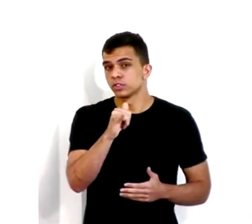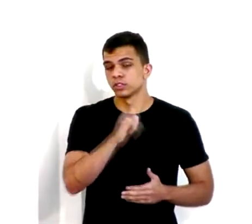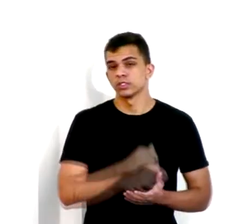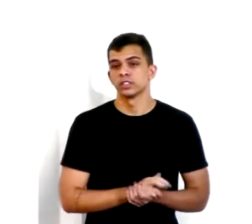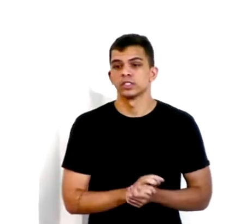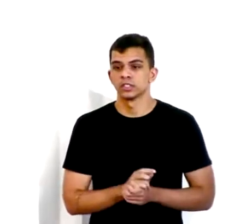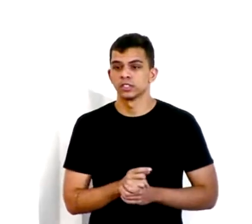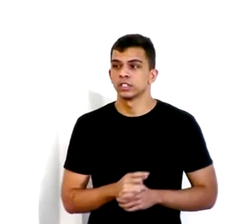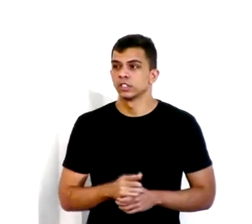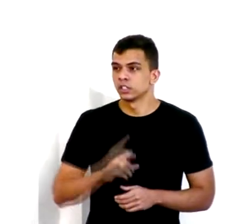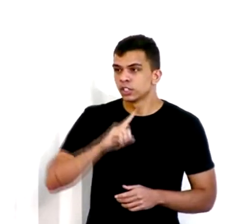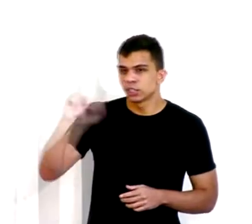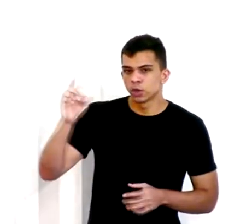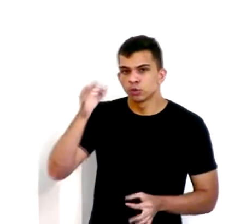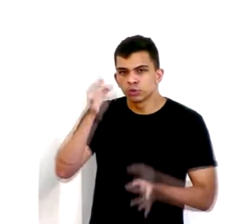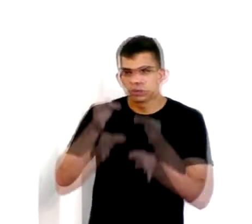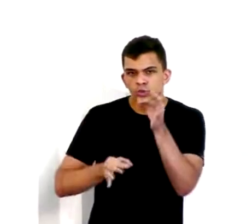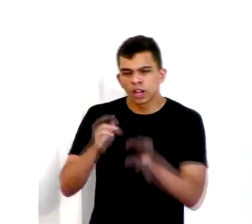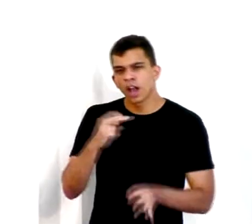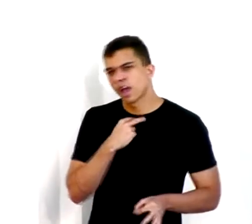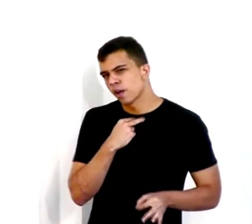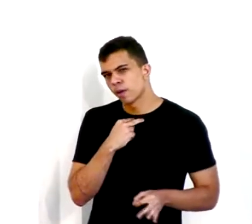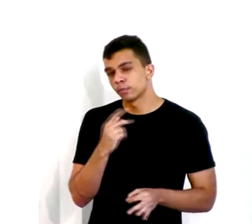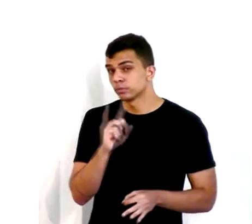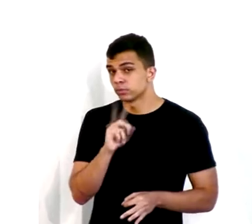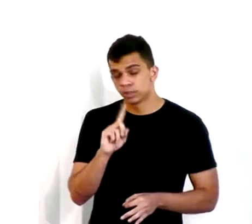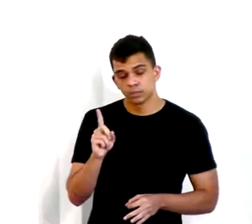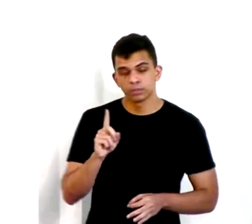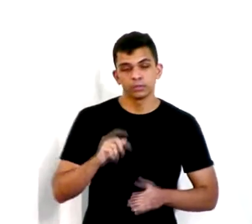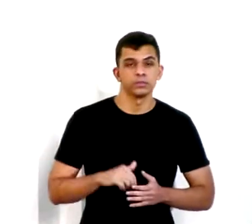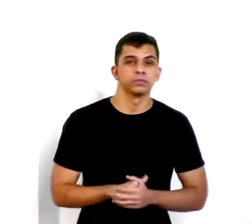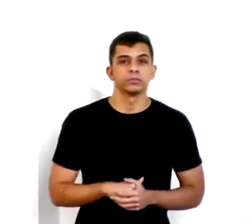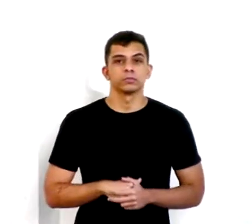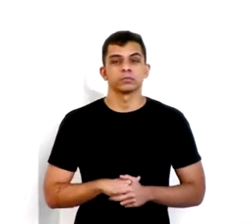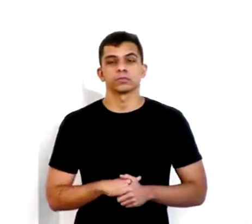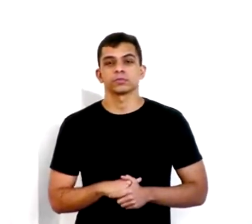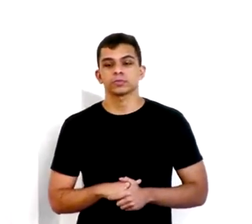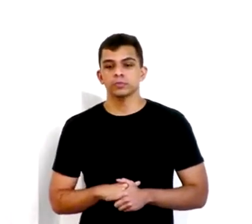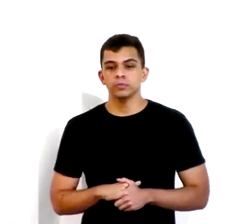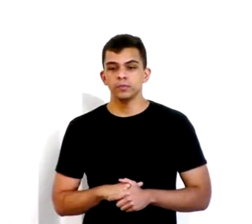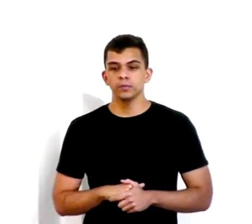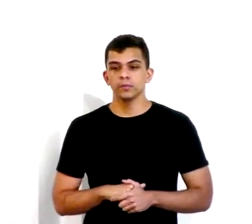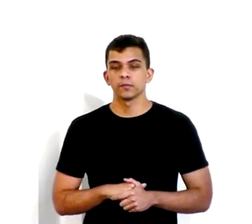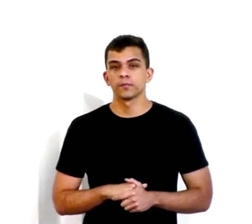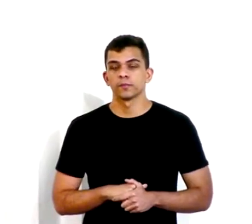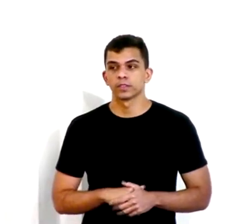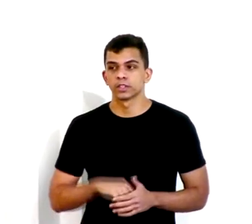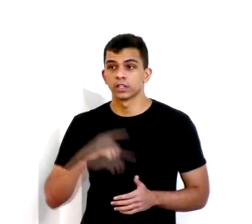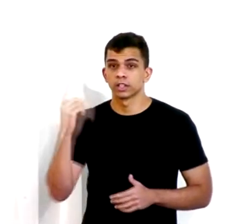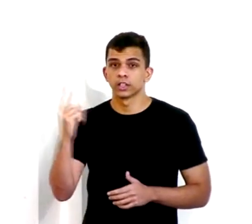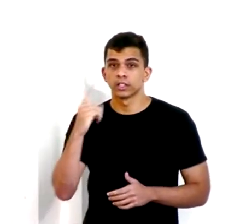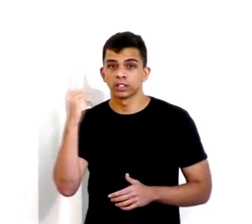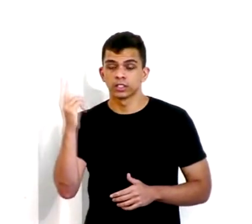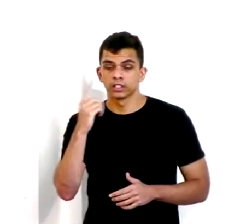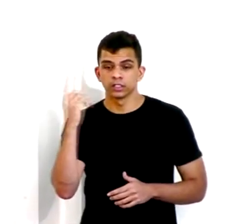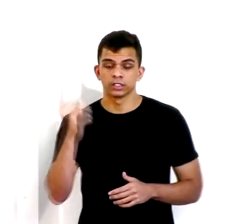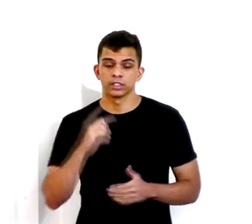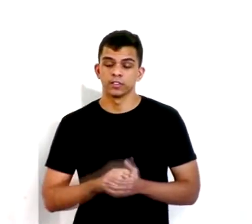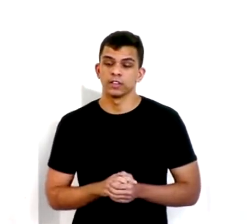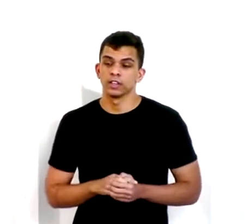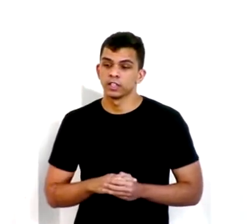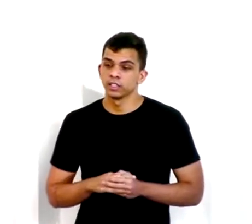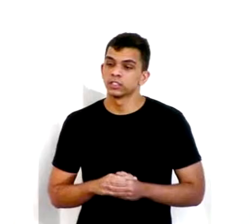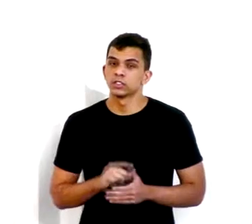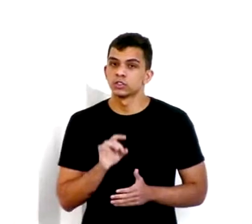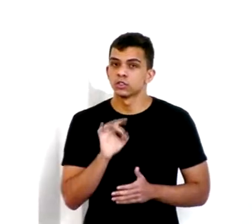deve julgar aquilo que ele fez de errado. Davi simplesmente está recorrendo